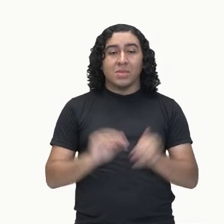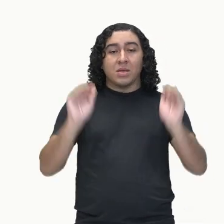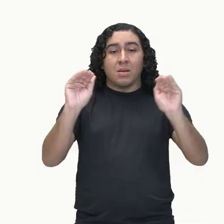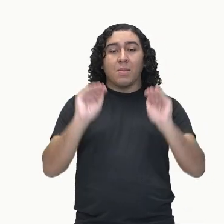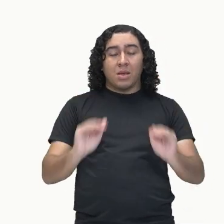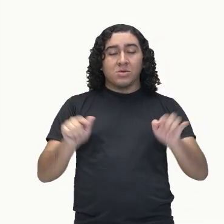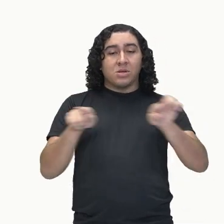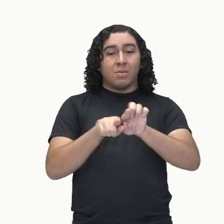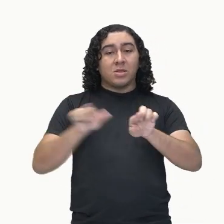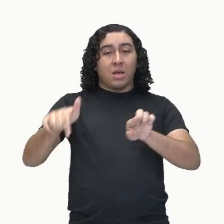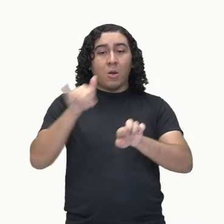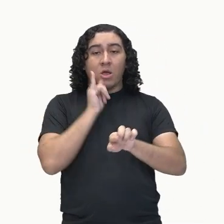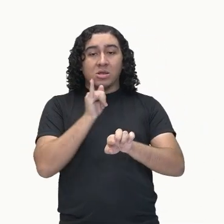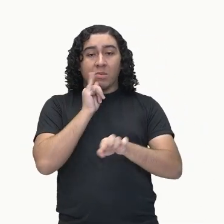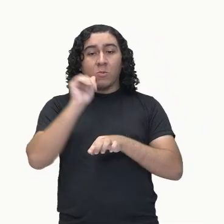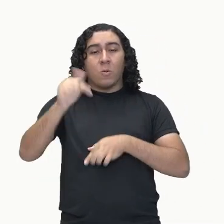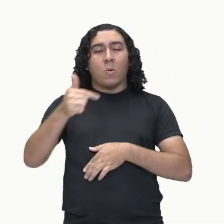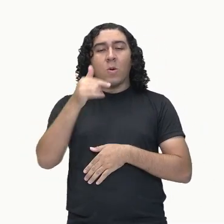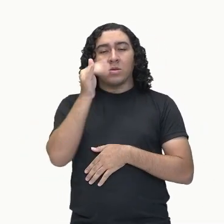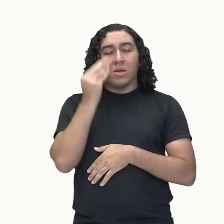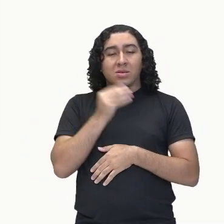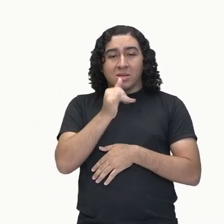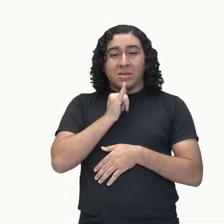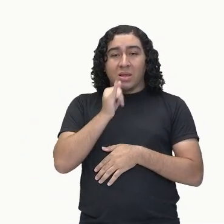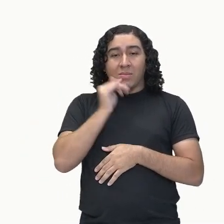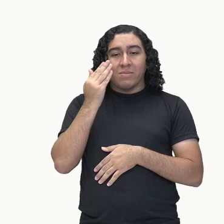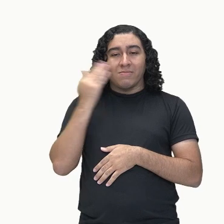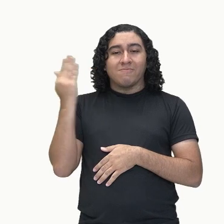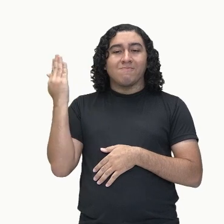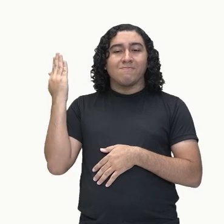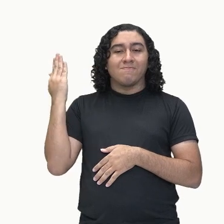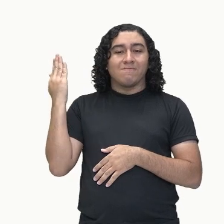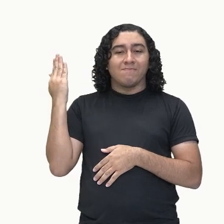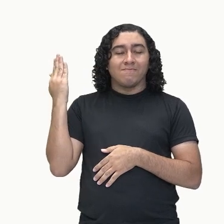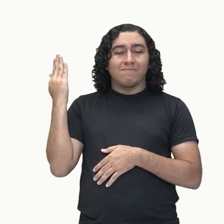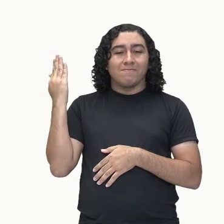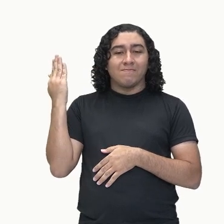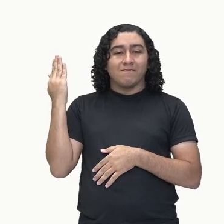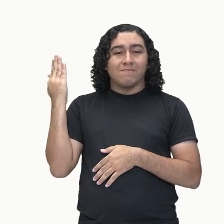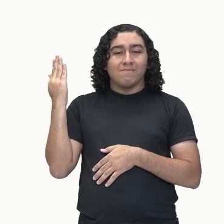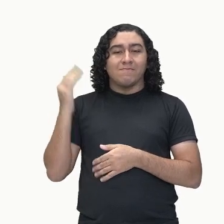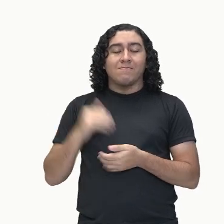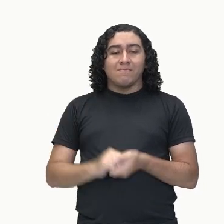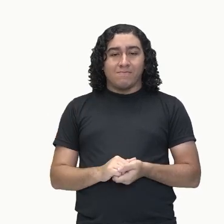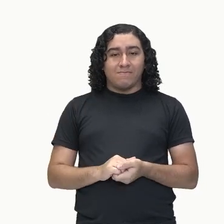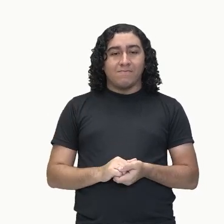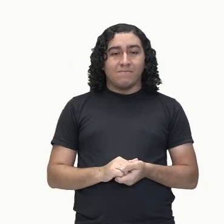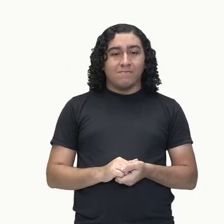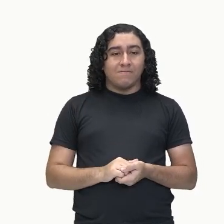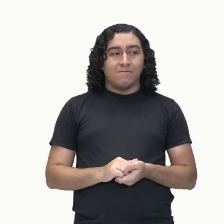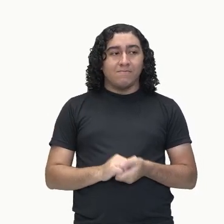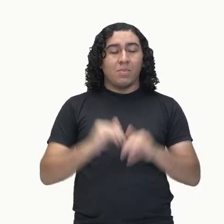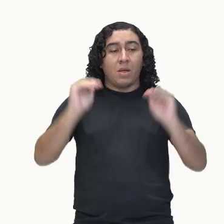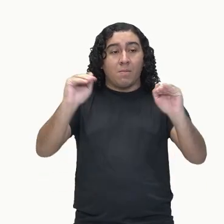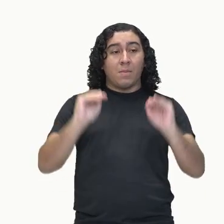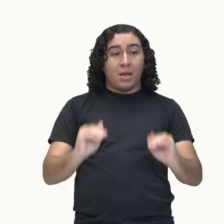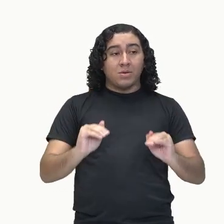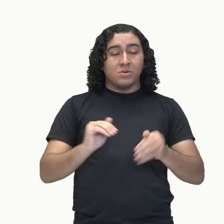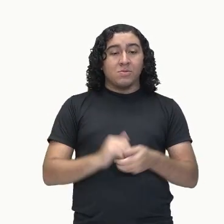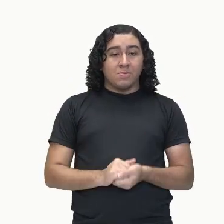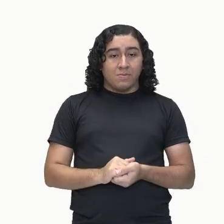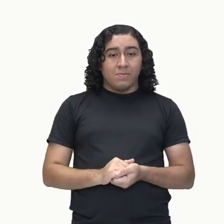outros exemplos como calentar entender pensar que é de opi exemplos né o verbo sentir o